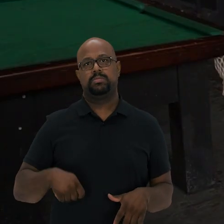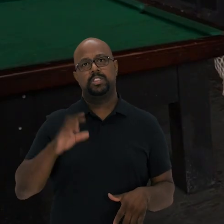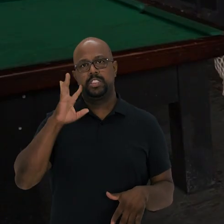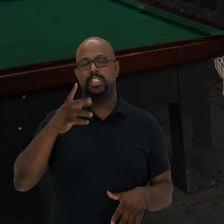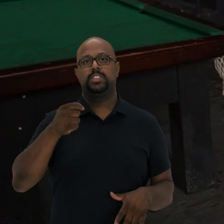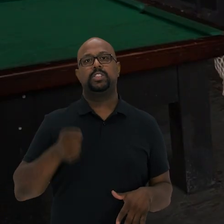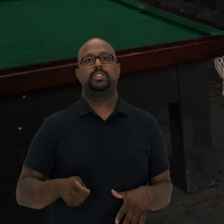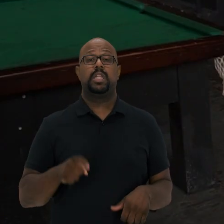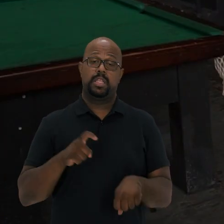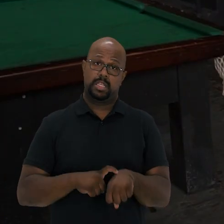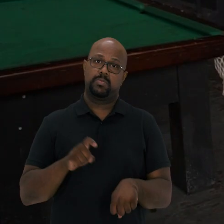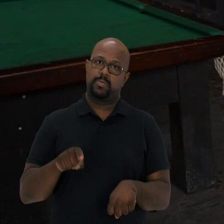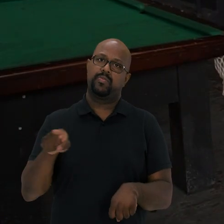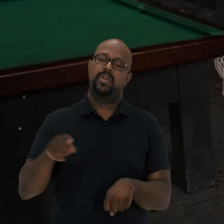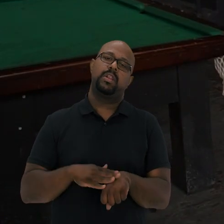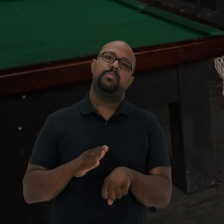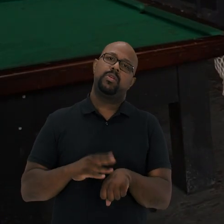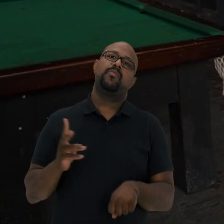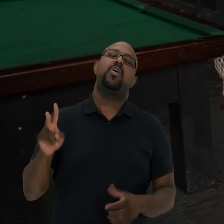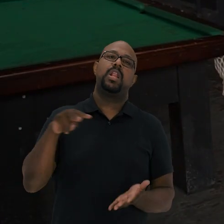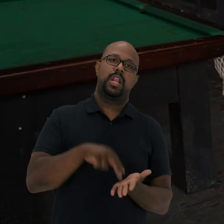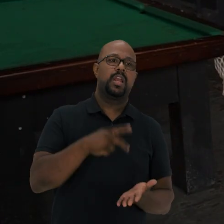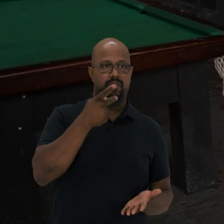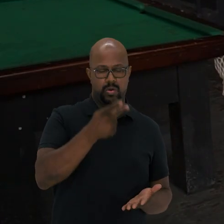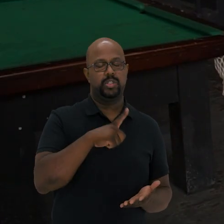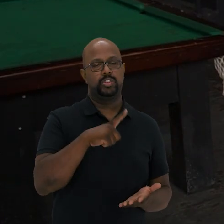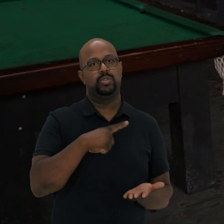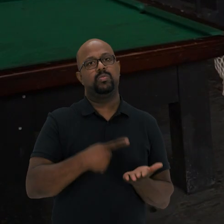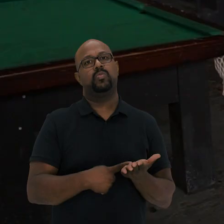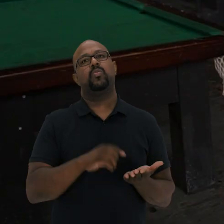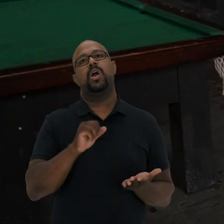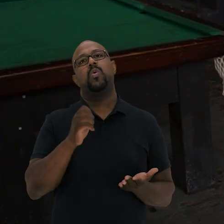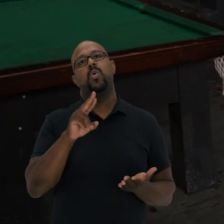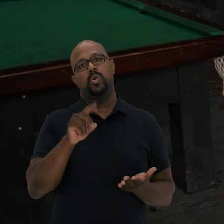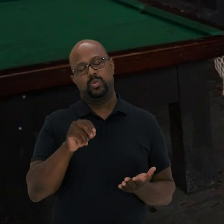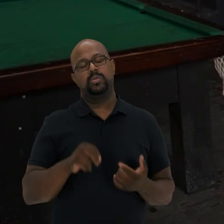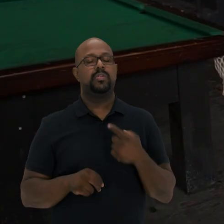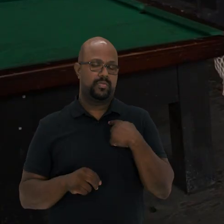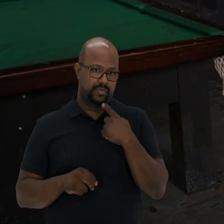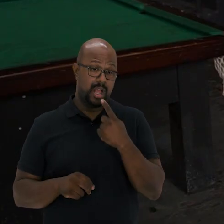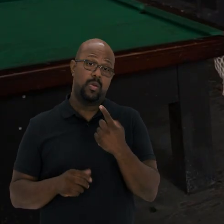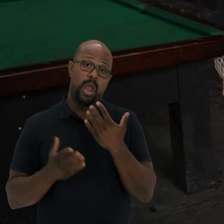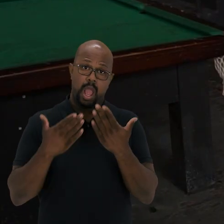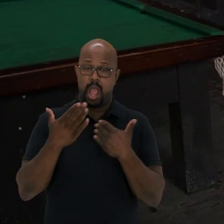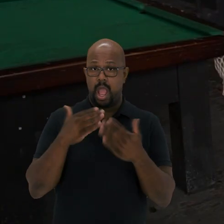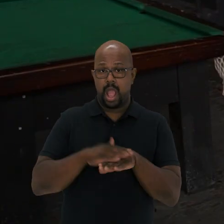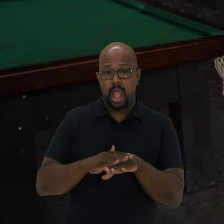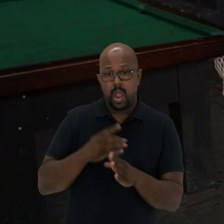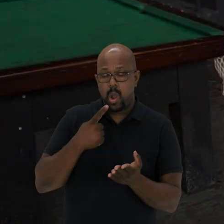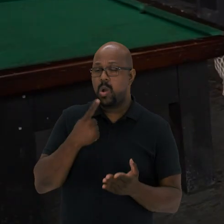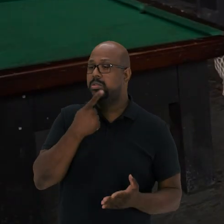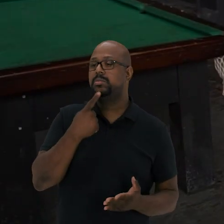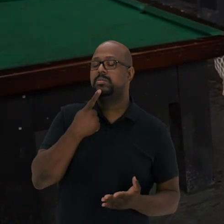que decidia sobre isso. Nesse momento, foi ele que foi lá dizer que existia o acordo, né? Volto a dizer, acordo verbal.